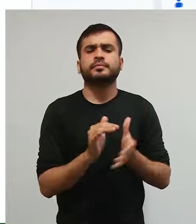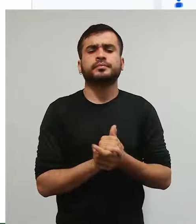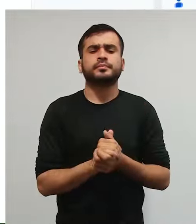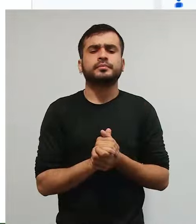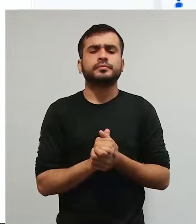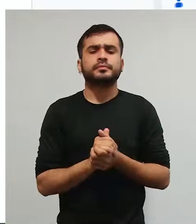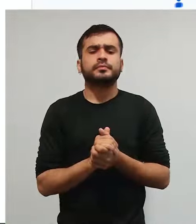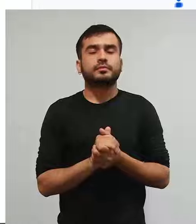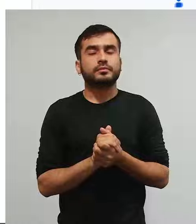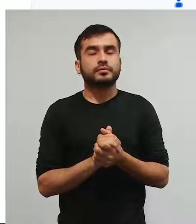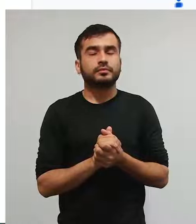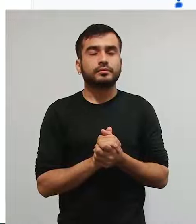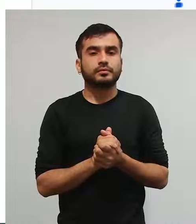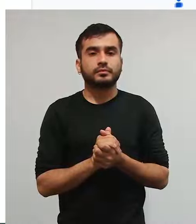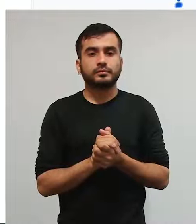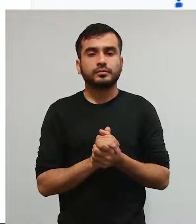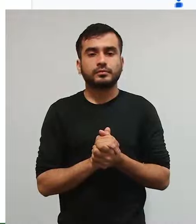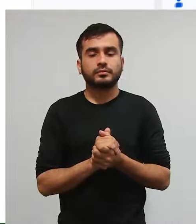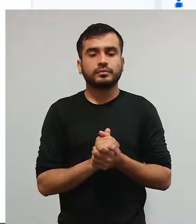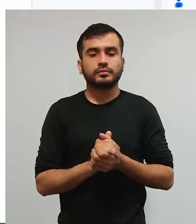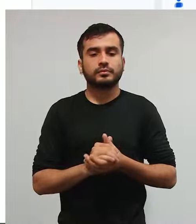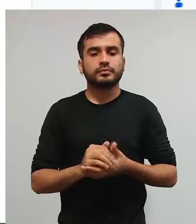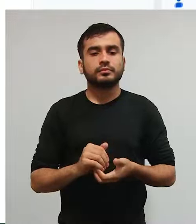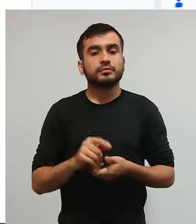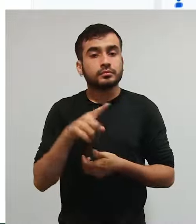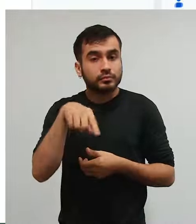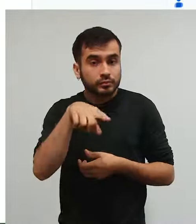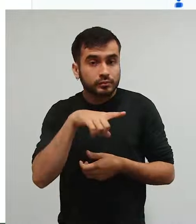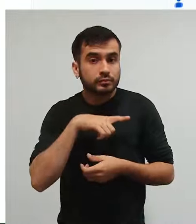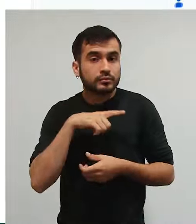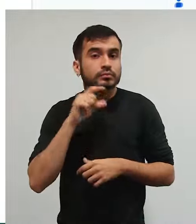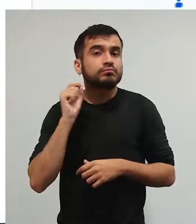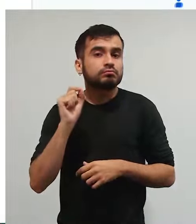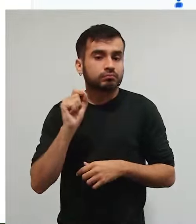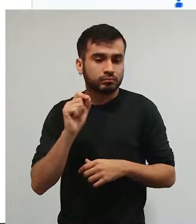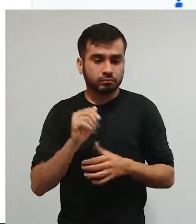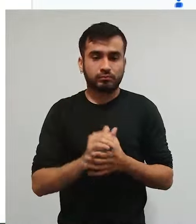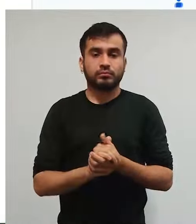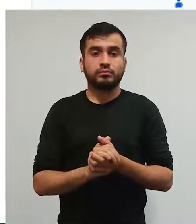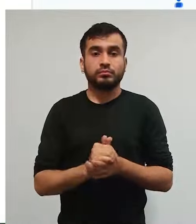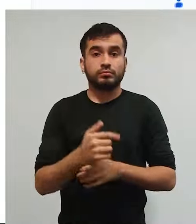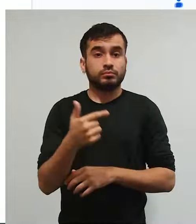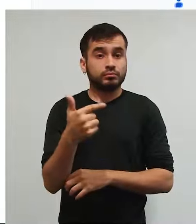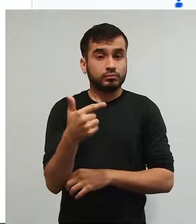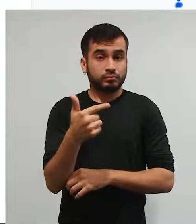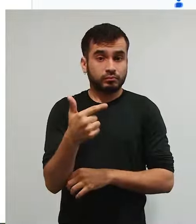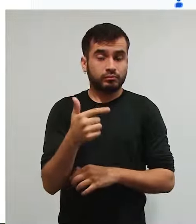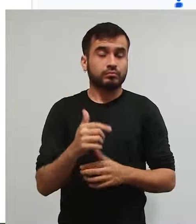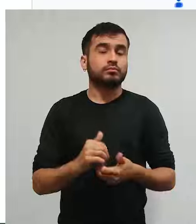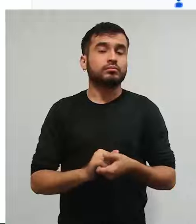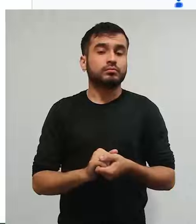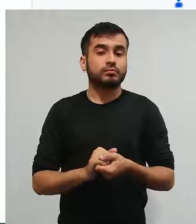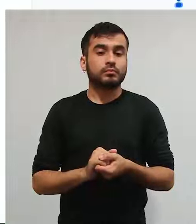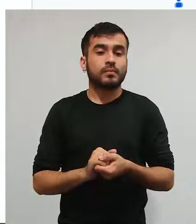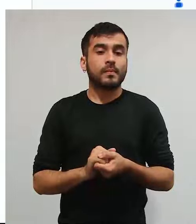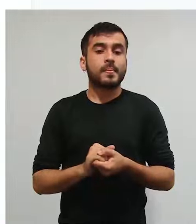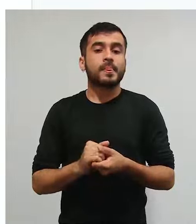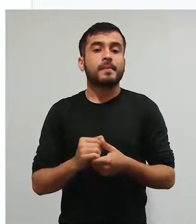virtual. E aí, lá no roteiro, lá no finalzinho, né? Ó, lá no nosso